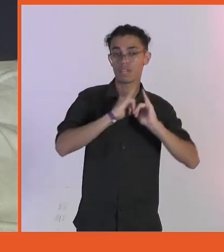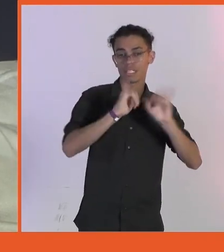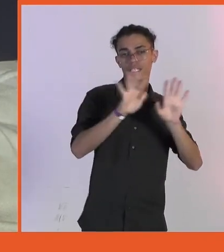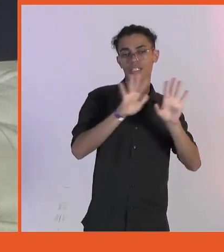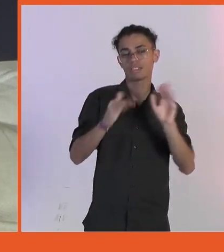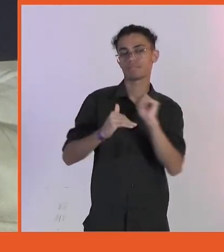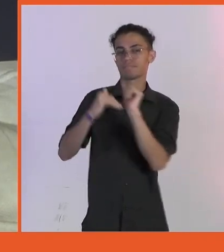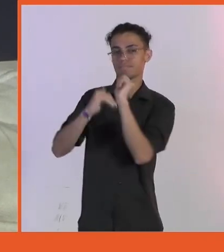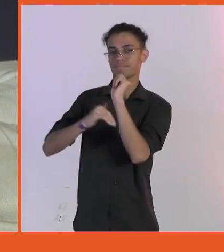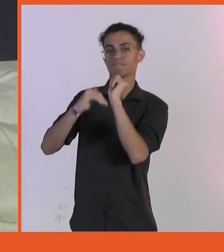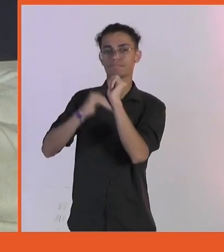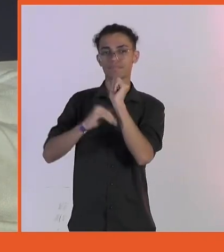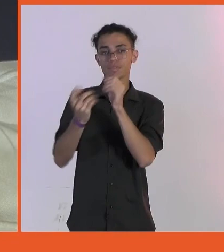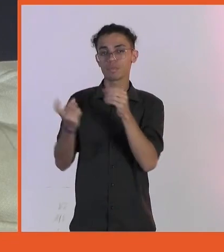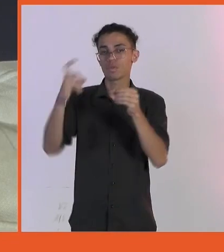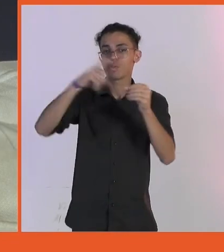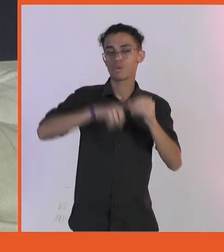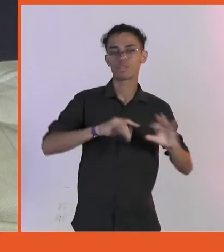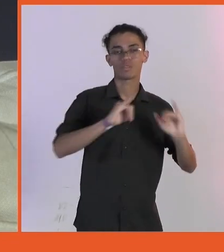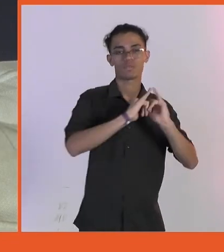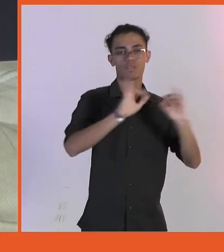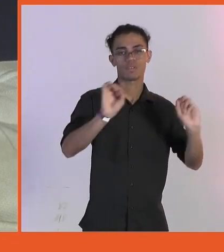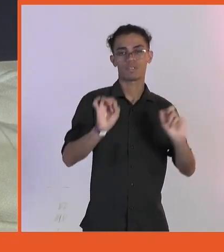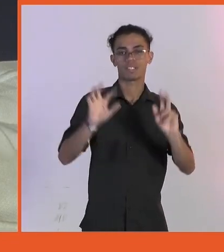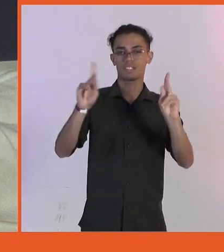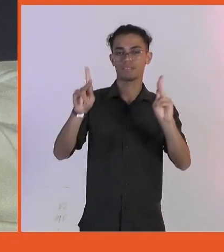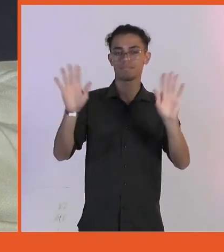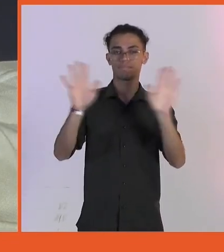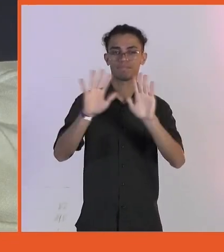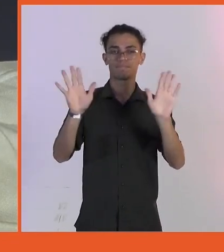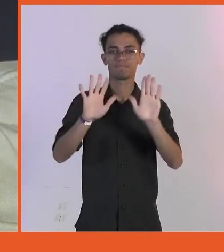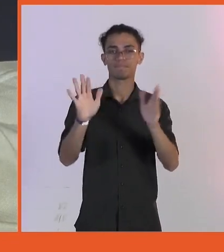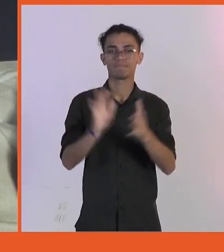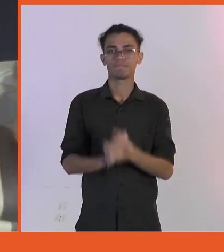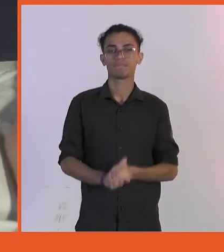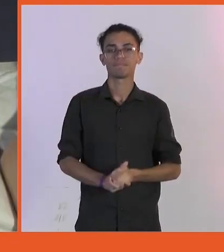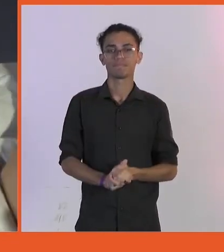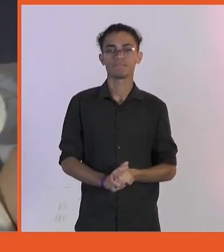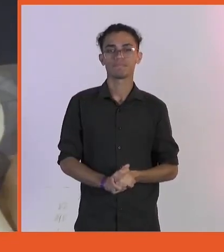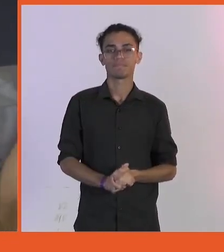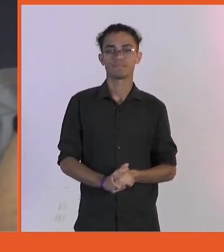mistério. Quando eu voltar, eu conto para vocês quem vem. Tá bom? Tchau, obrigado.